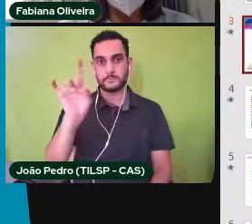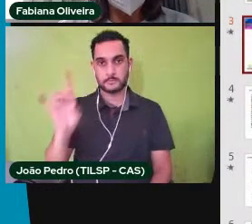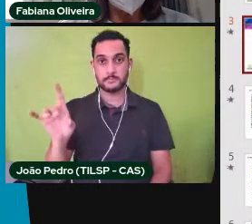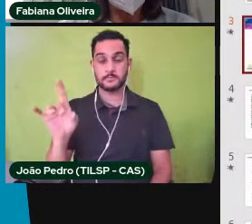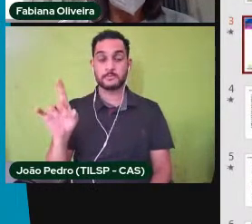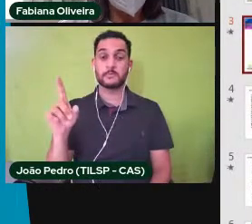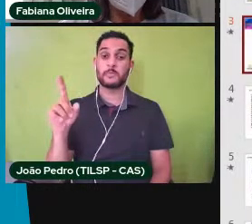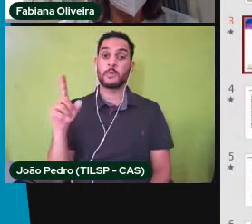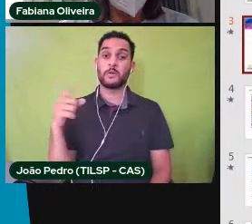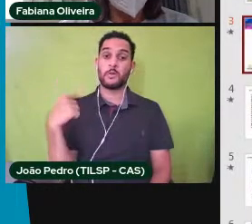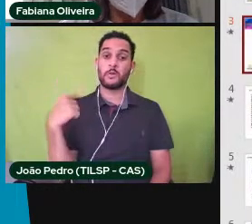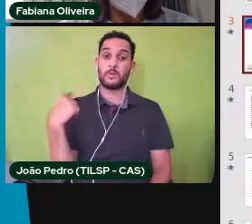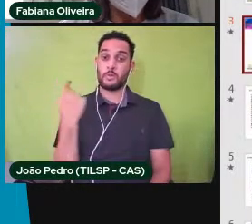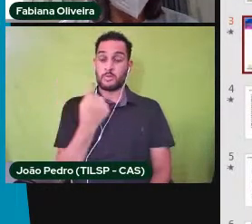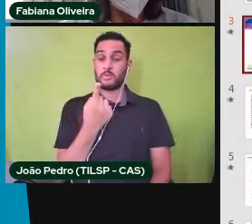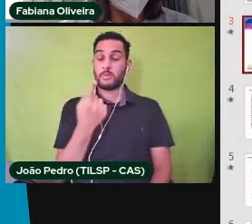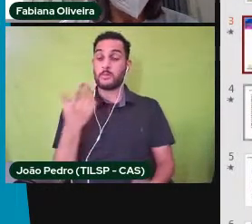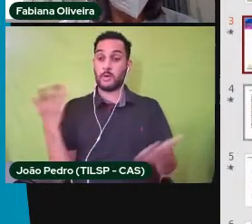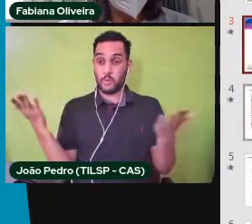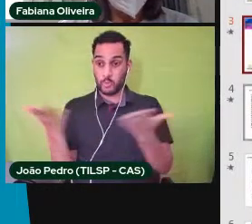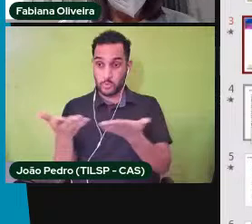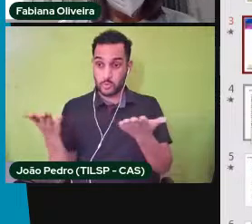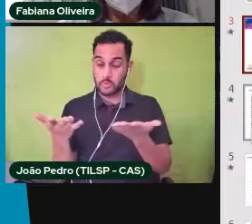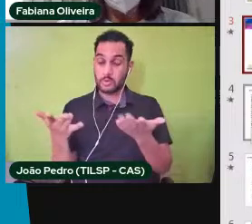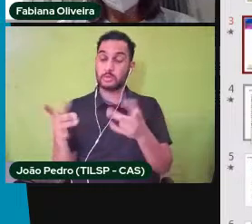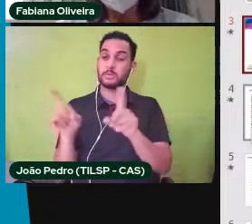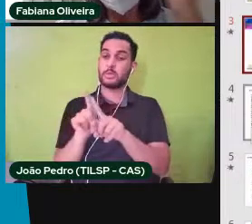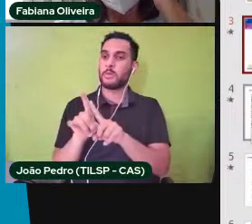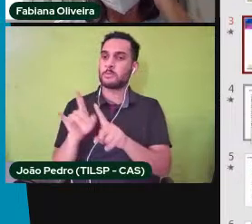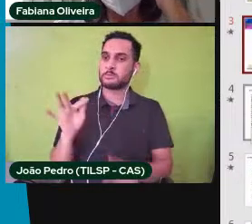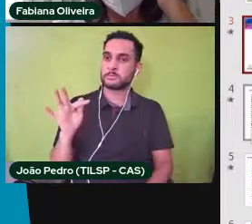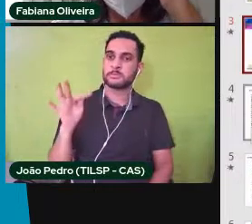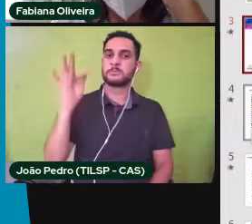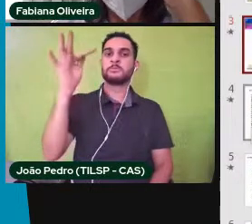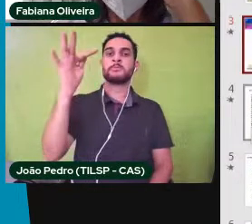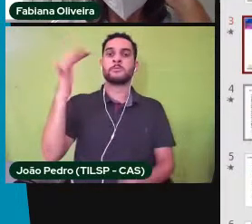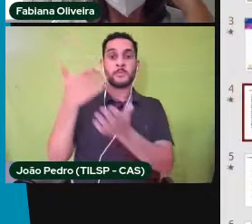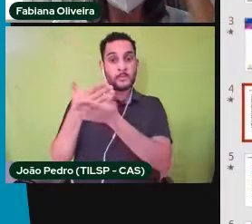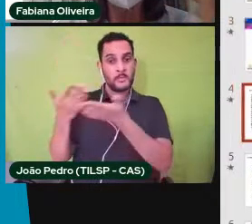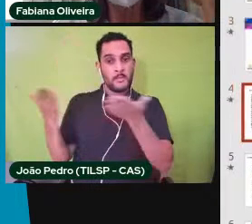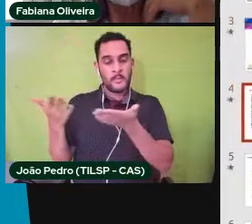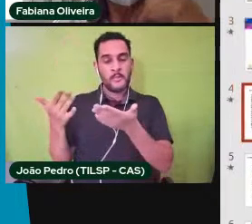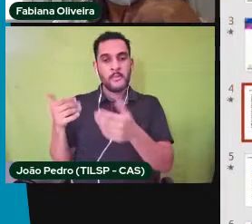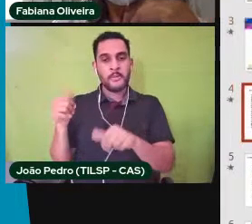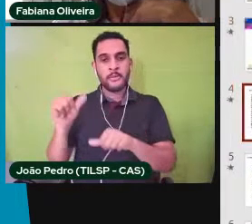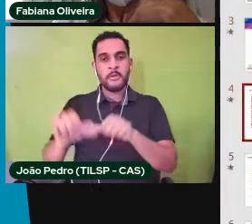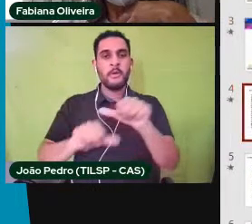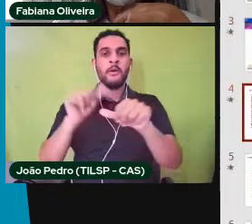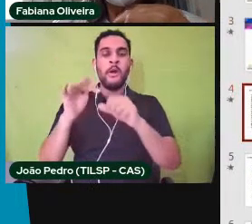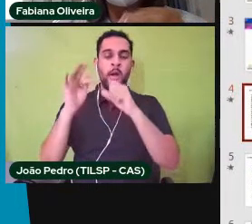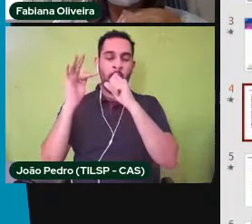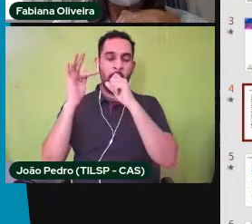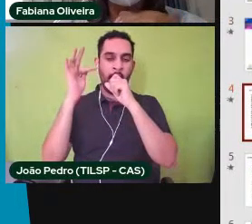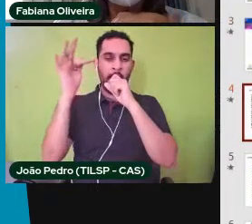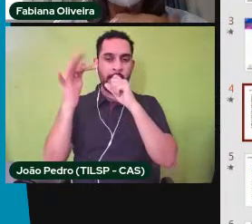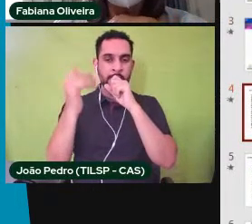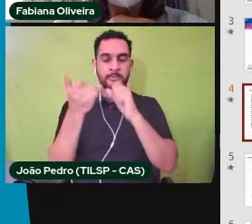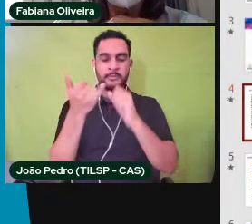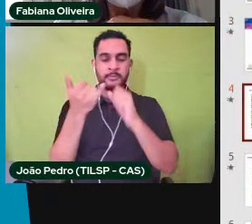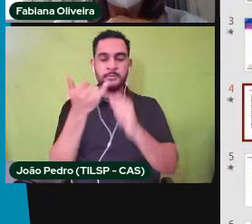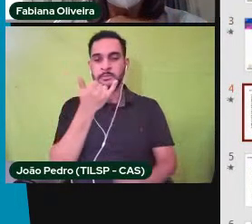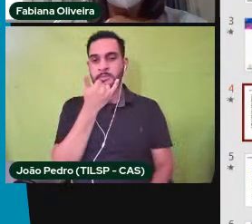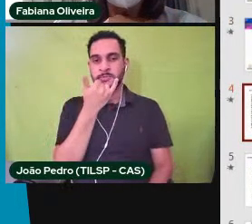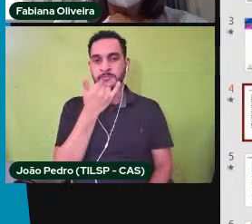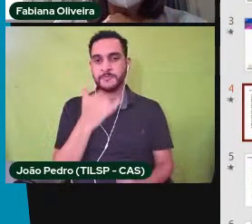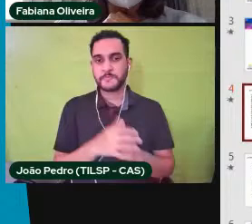nosso presente, para o nosso futuro. Também trago aqui uma reflexão, porque esse